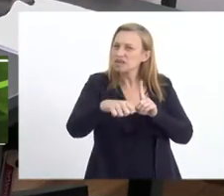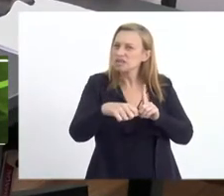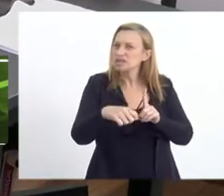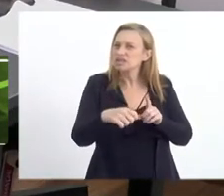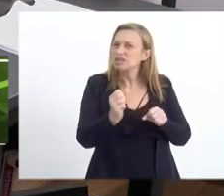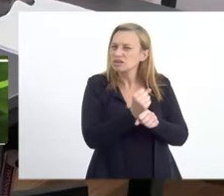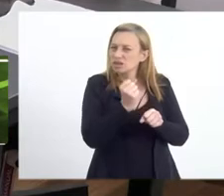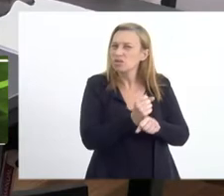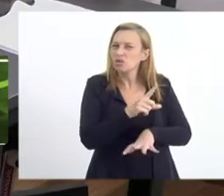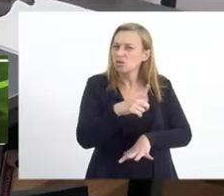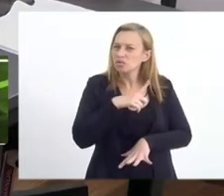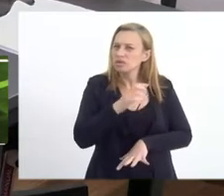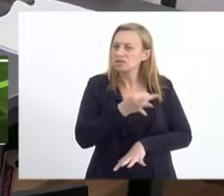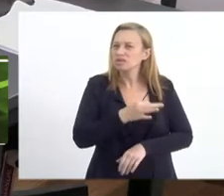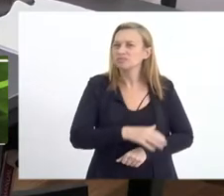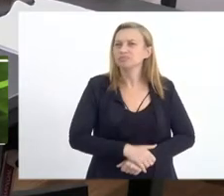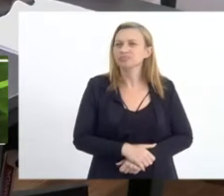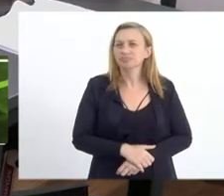provavelmente.